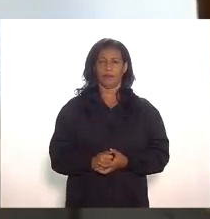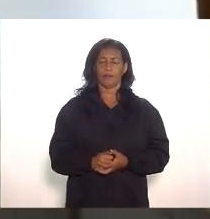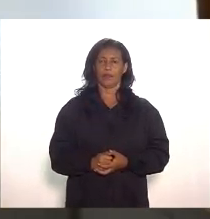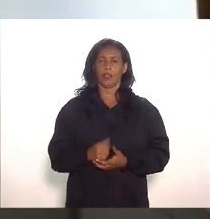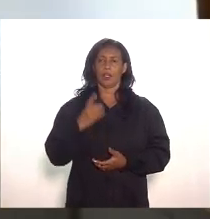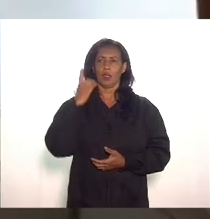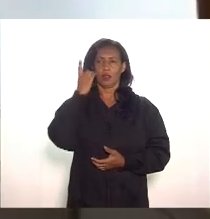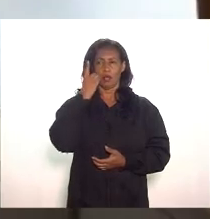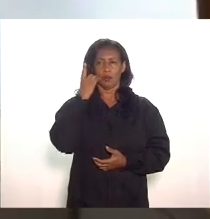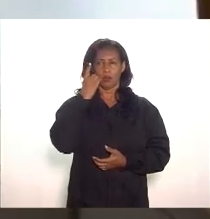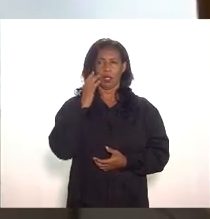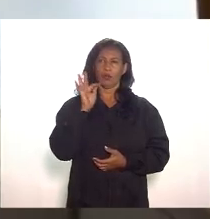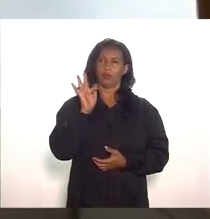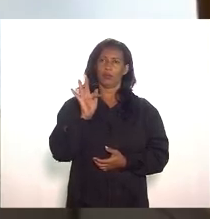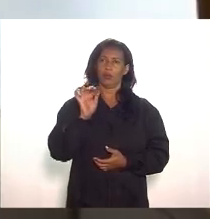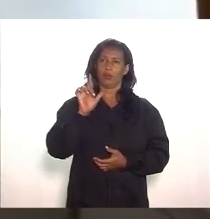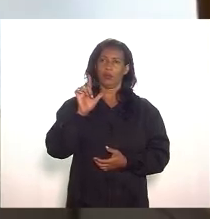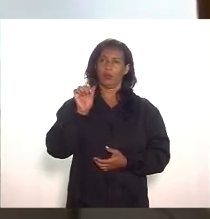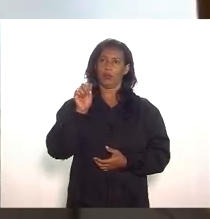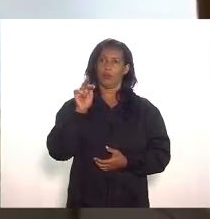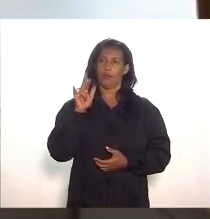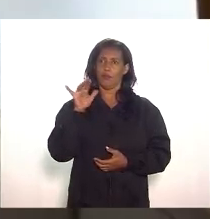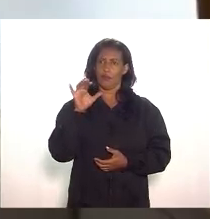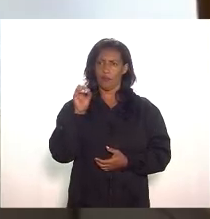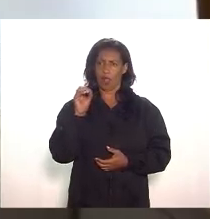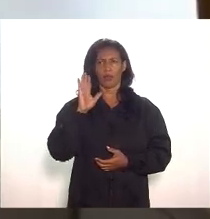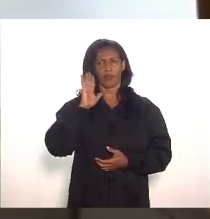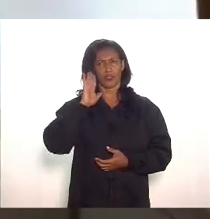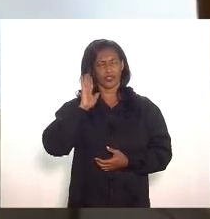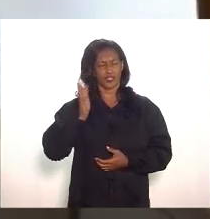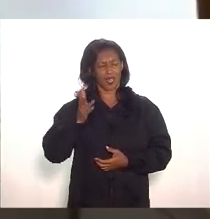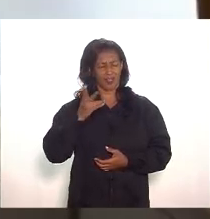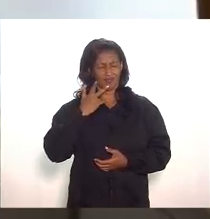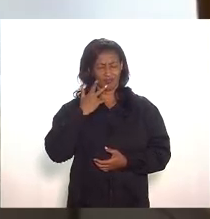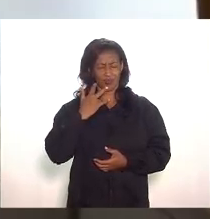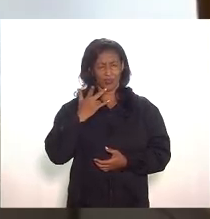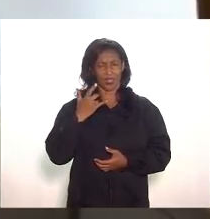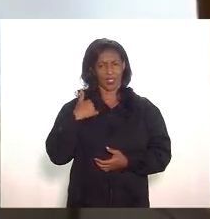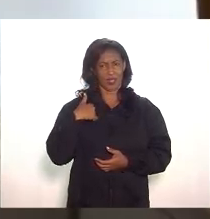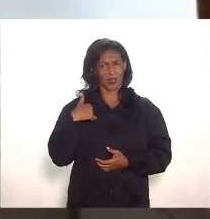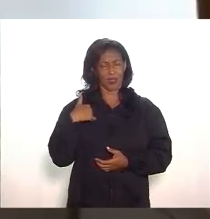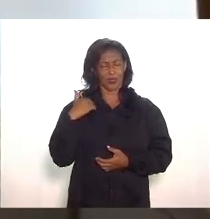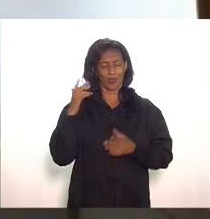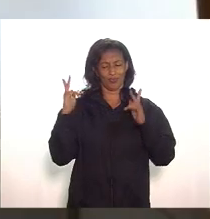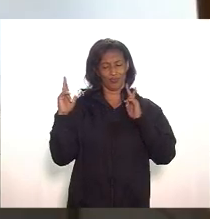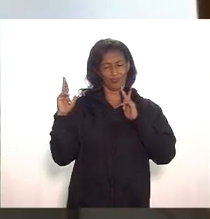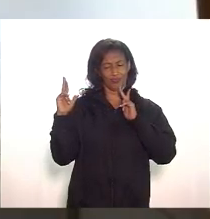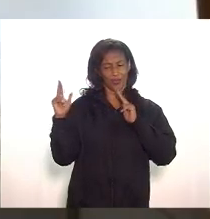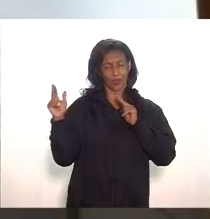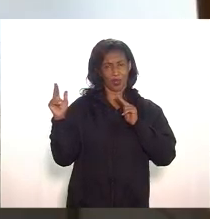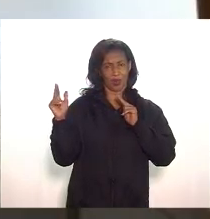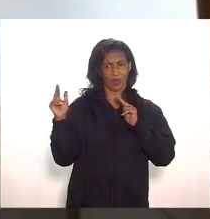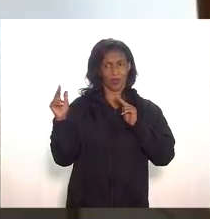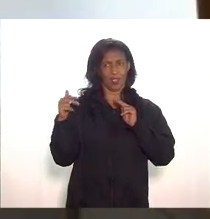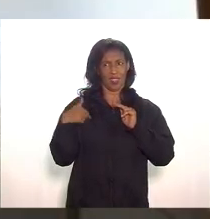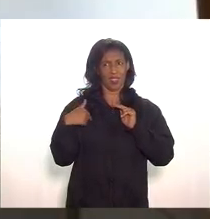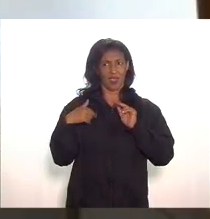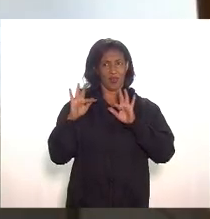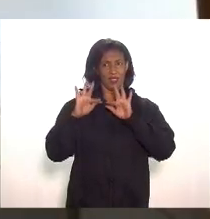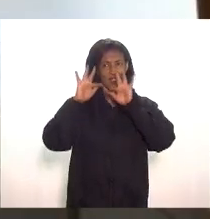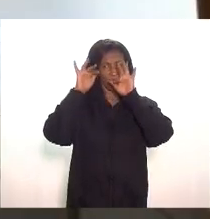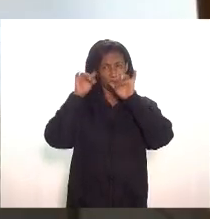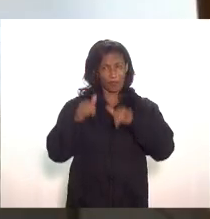Serafini já comentou o que eu ia aqui dizer. Eu fiquei até o final da